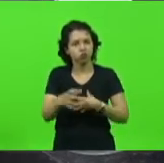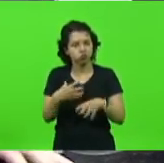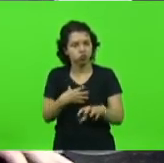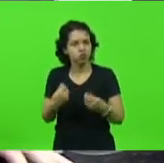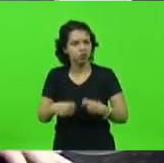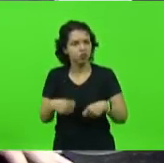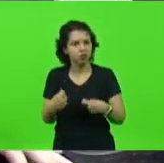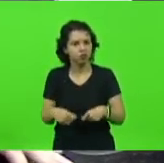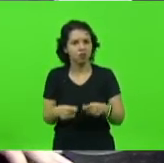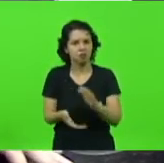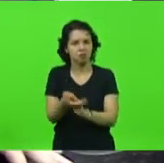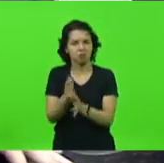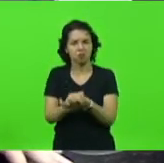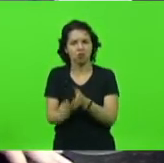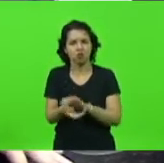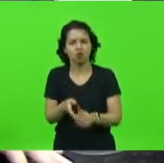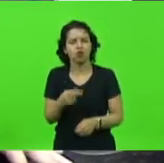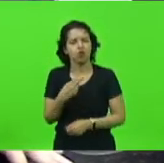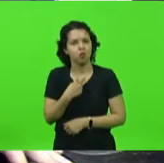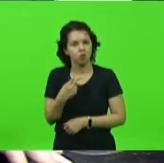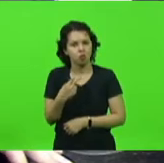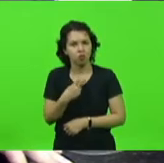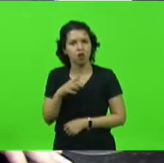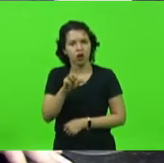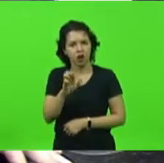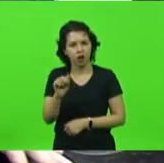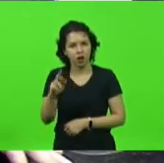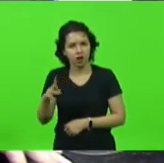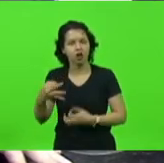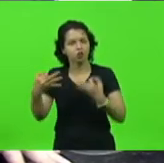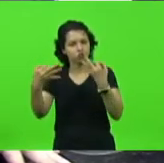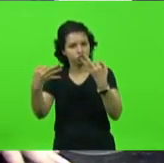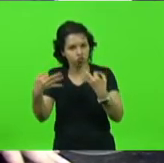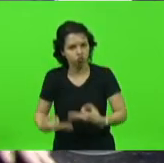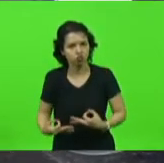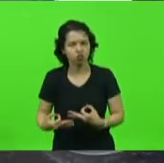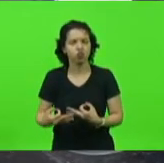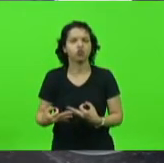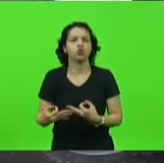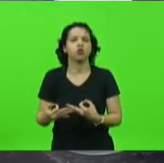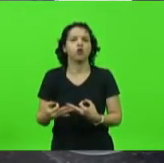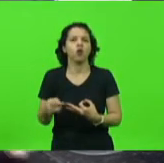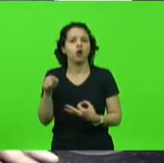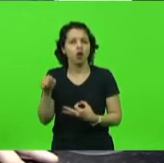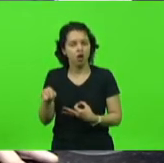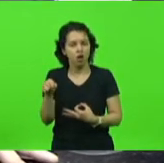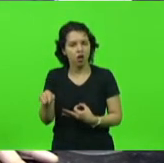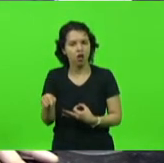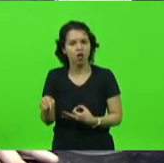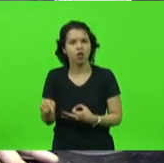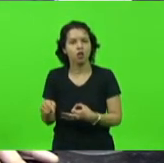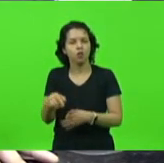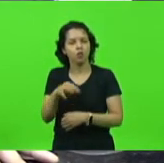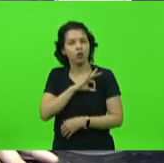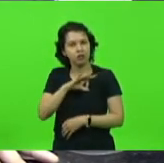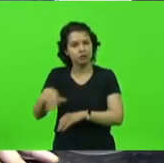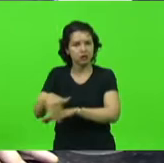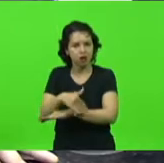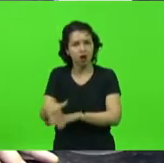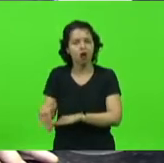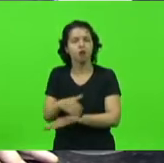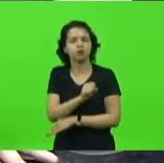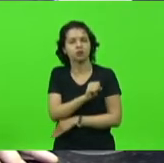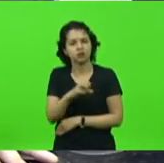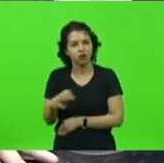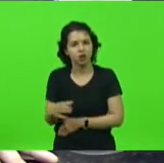como Pilatos, lavando as suas mãos. A linear é o justo para os praças de Santa Catarina, e que a gente possa votar com o coração